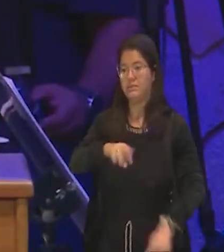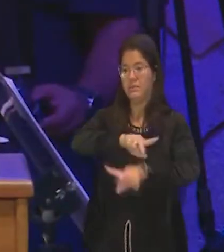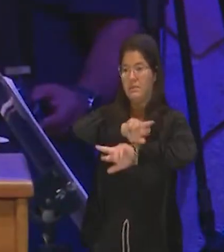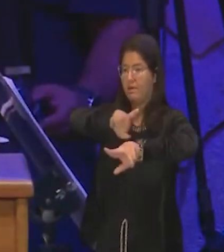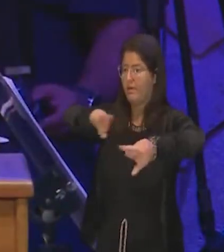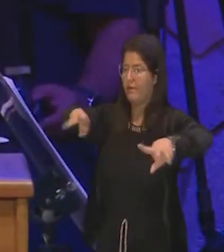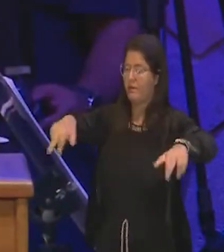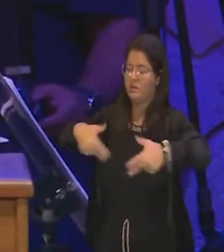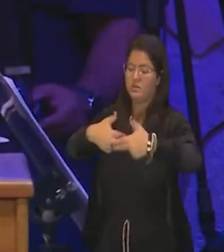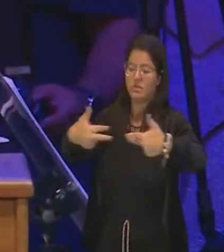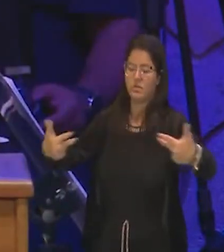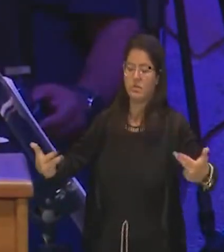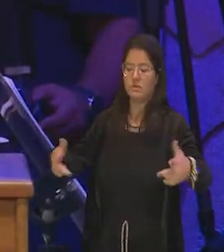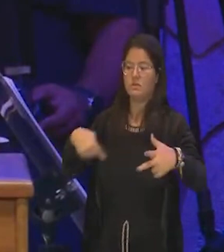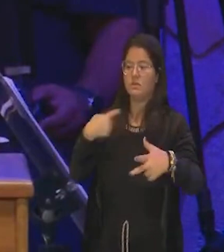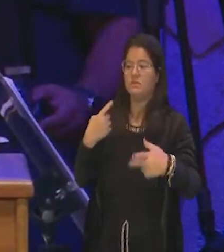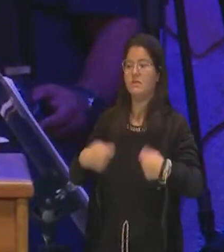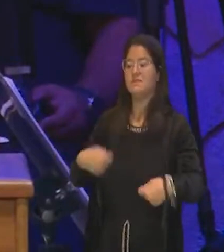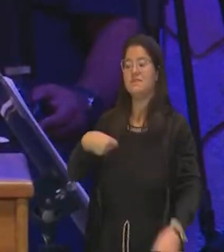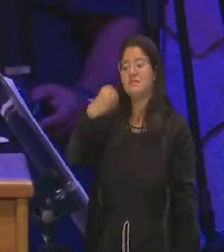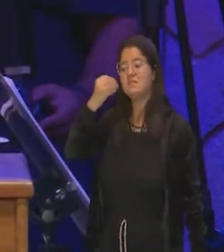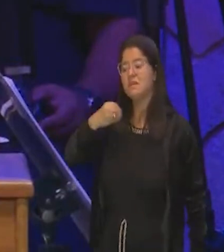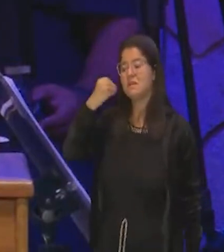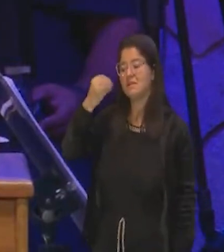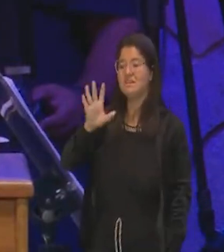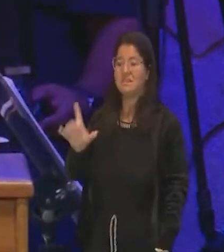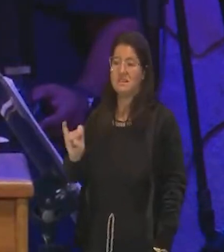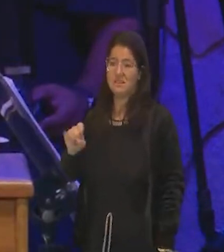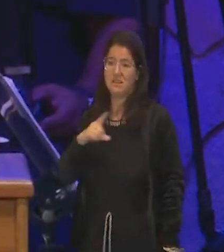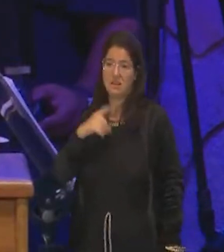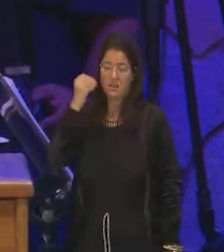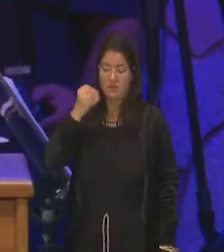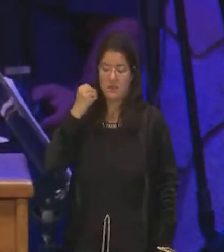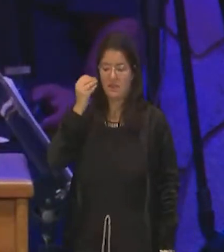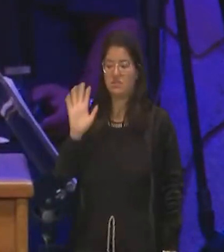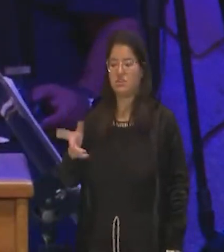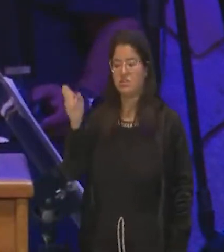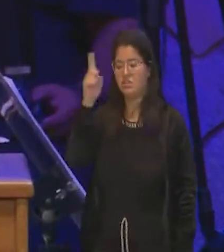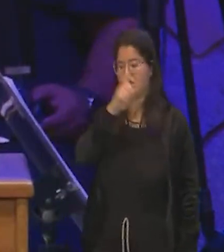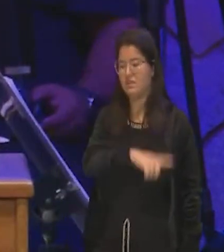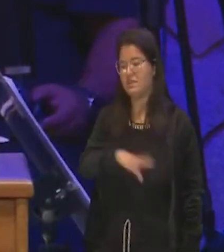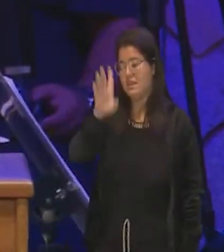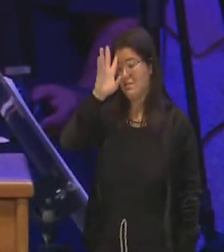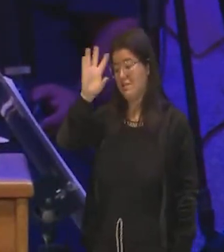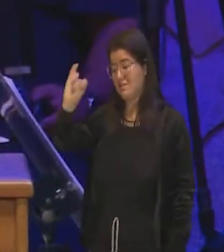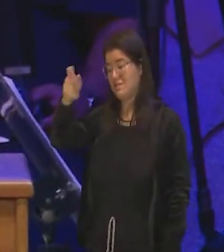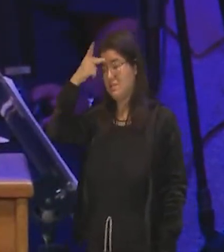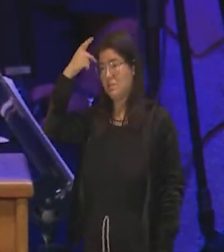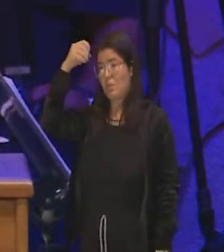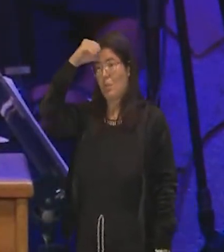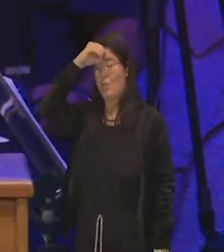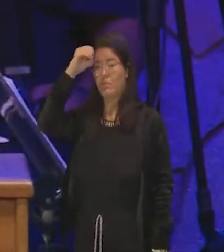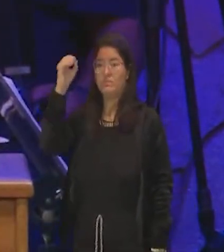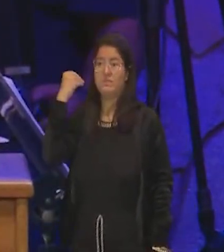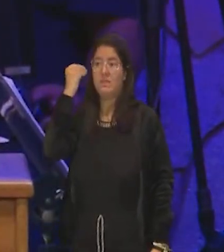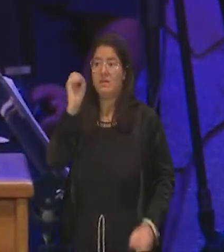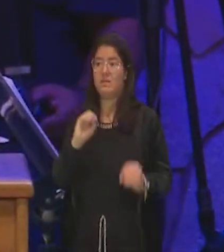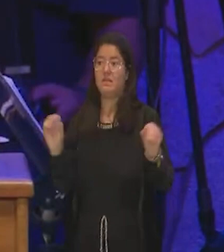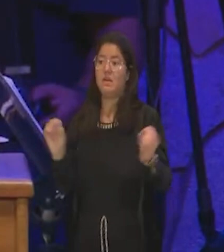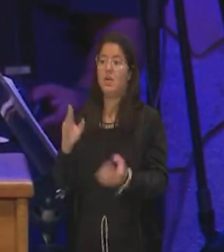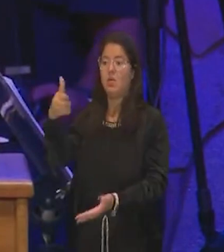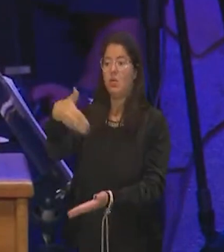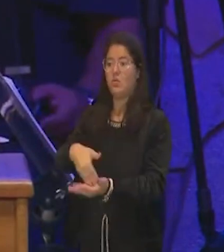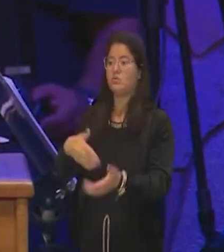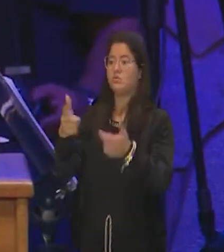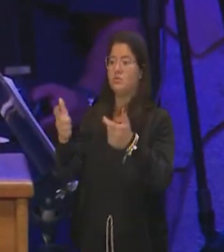outras coisas. Tendo experiência já se torna difícil, imagina aquela pessoa que não tem experiência. E em último